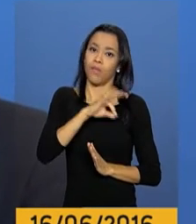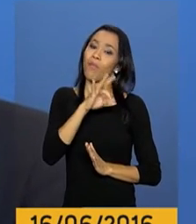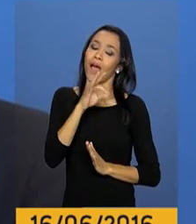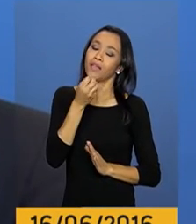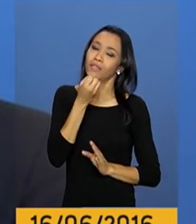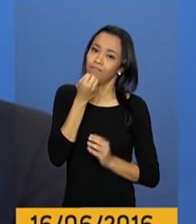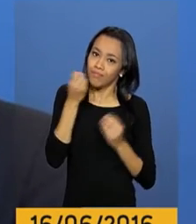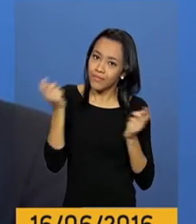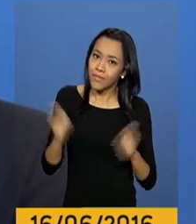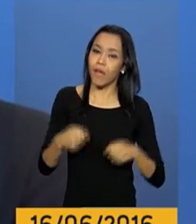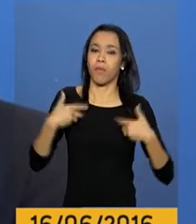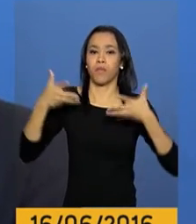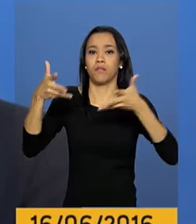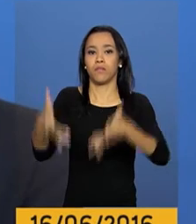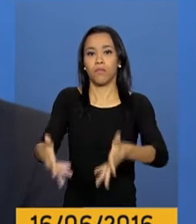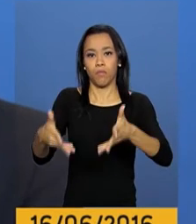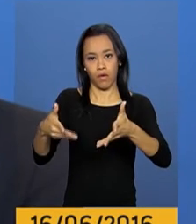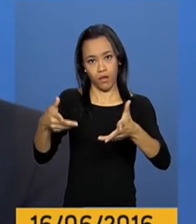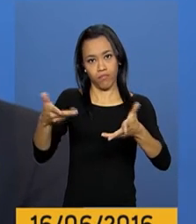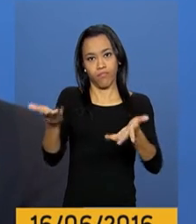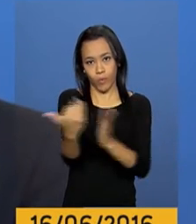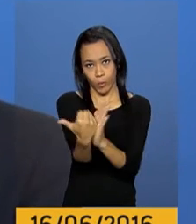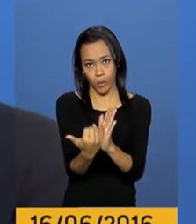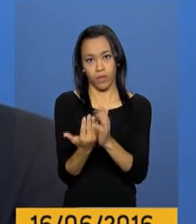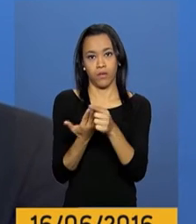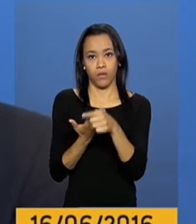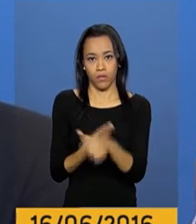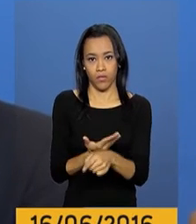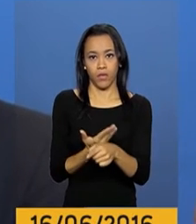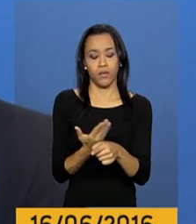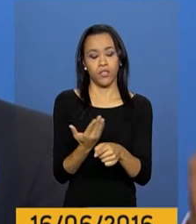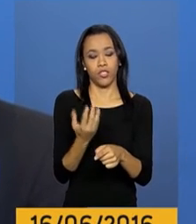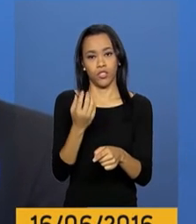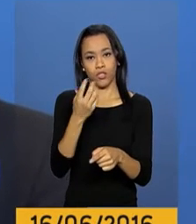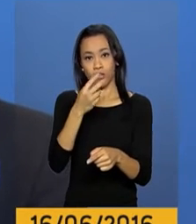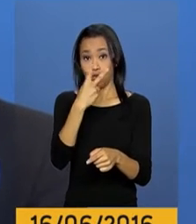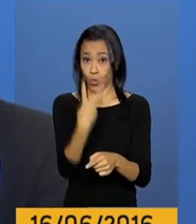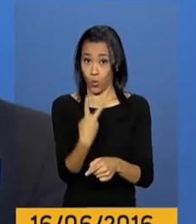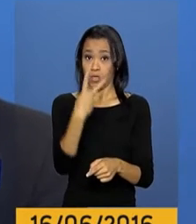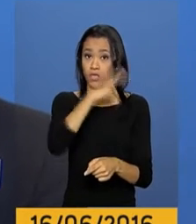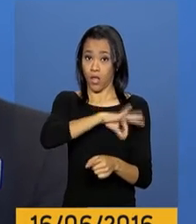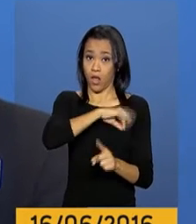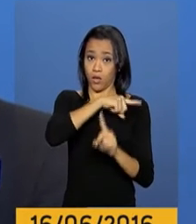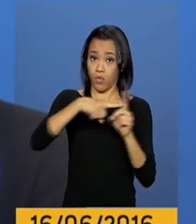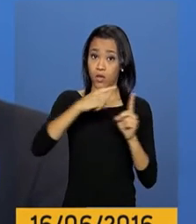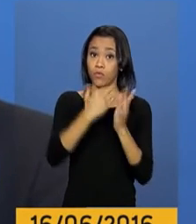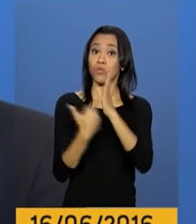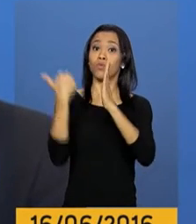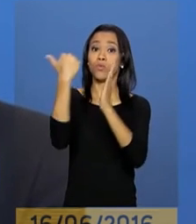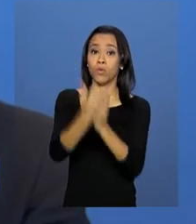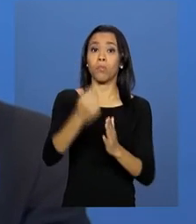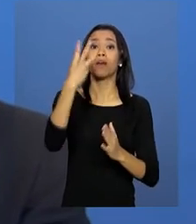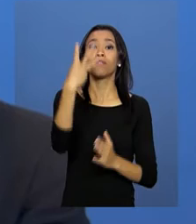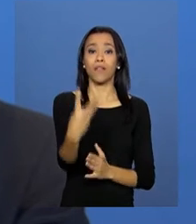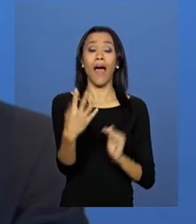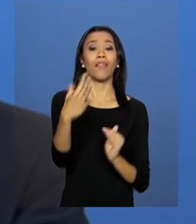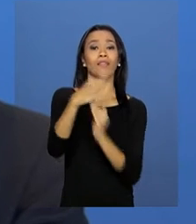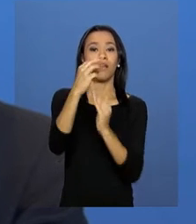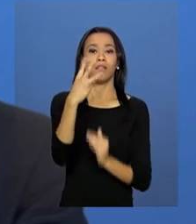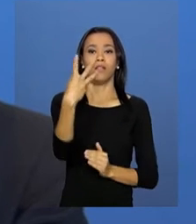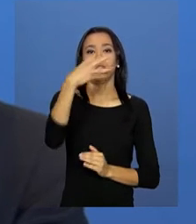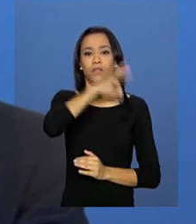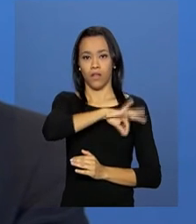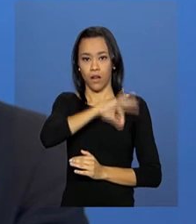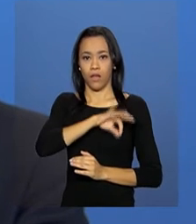questão do teto, elevando de 2,5 para até 3 salários mínimos per capita